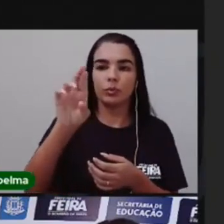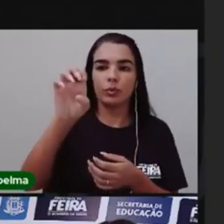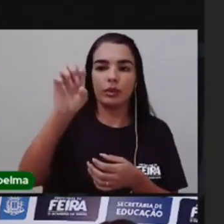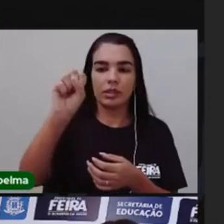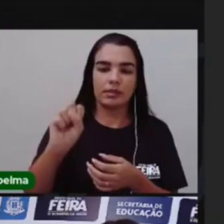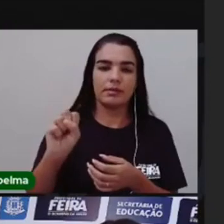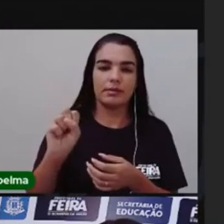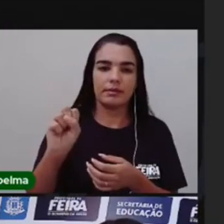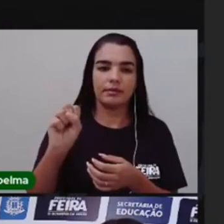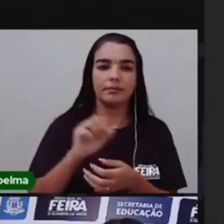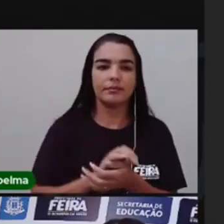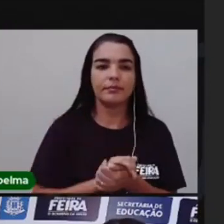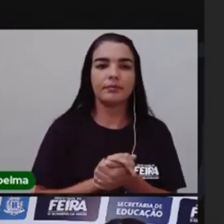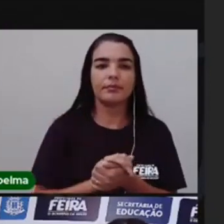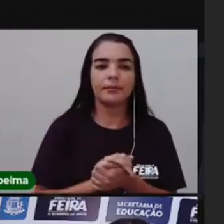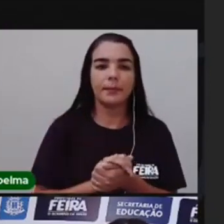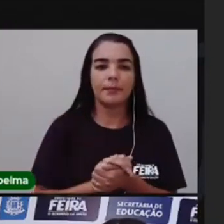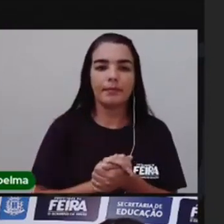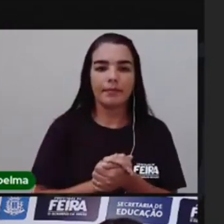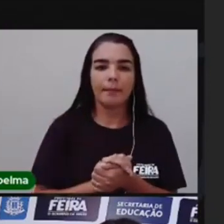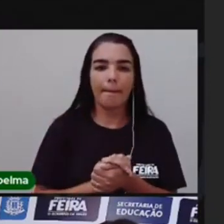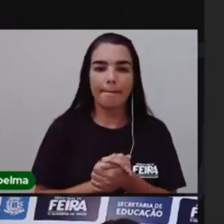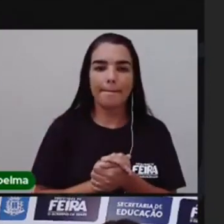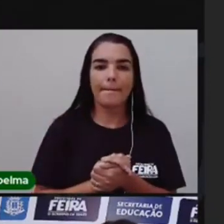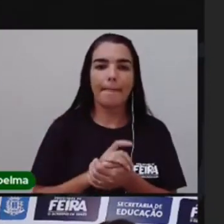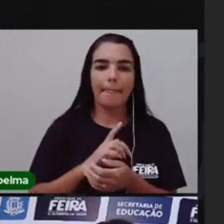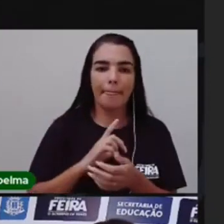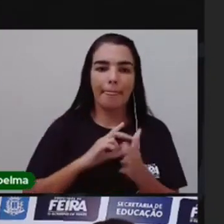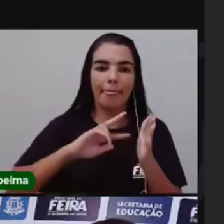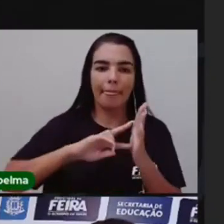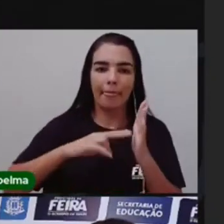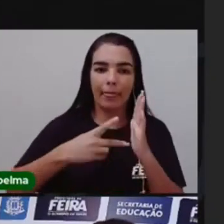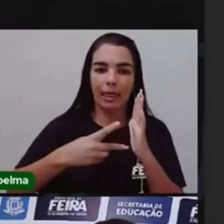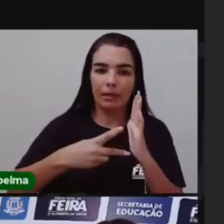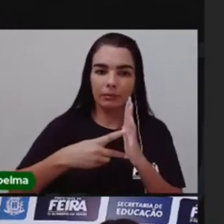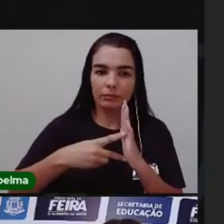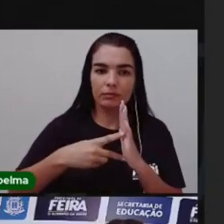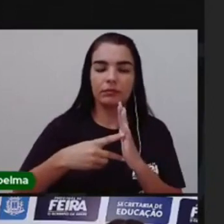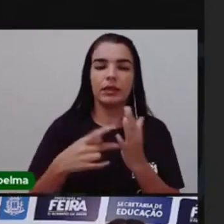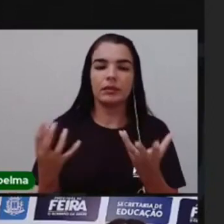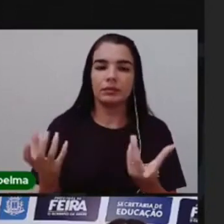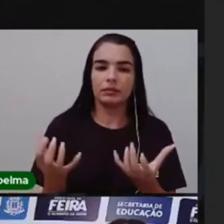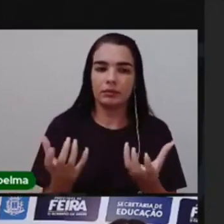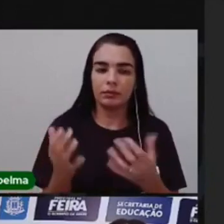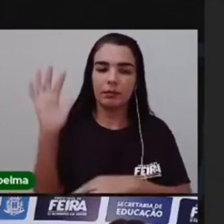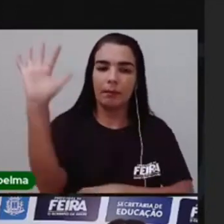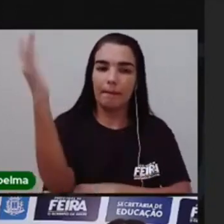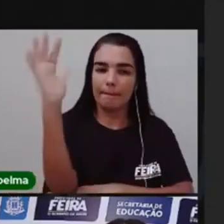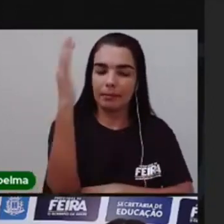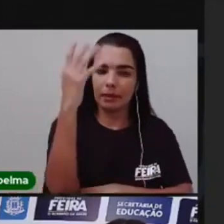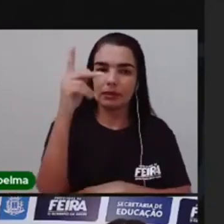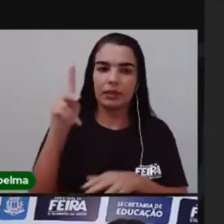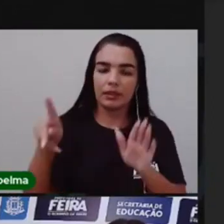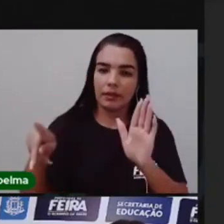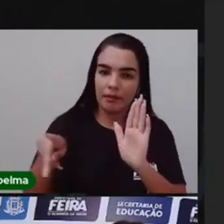a mesma coisa, certo? Tem o mesmo significado, são seres vivos produtores, são seres